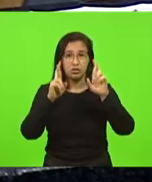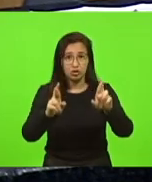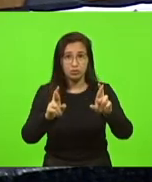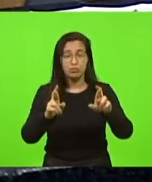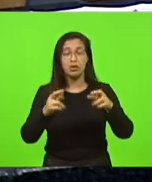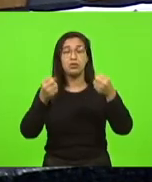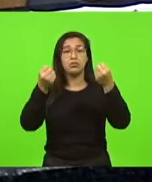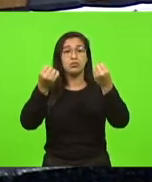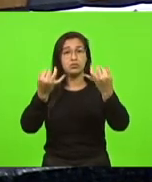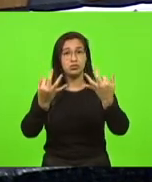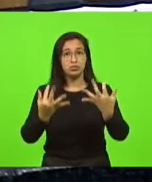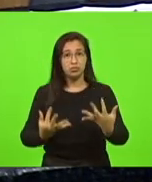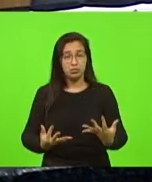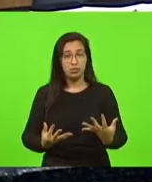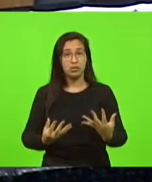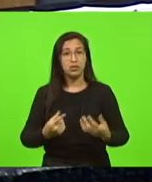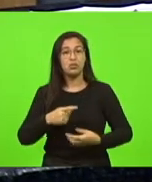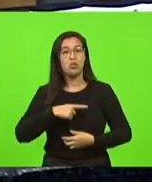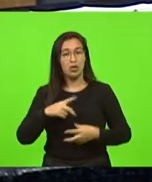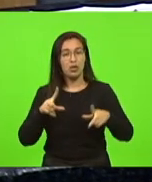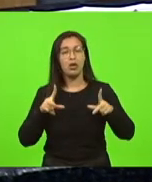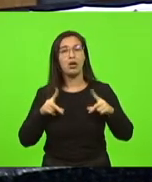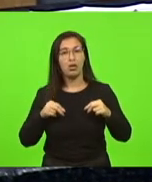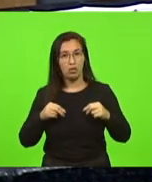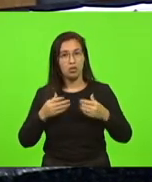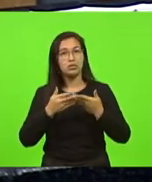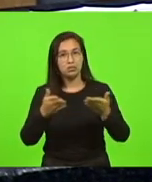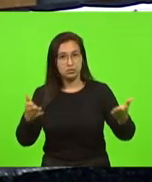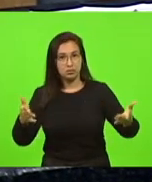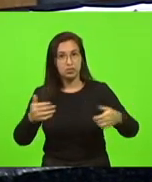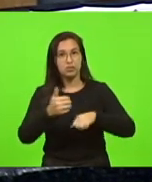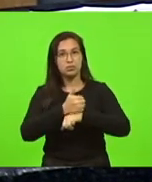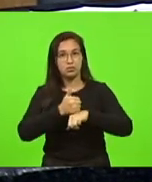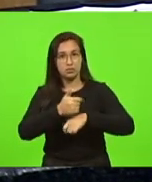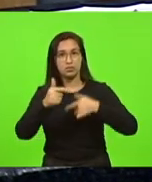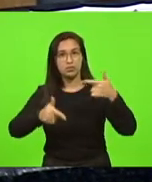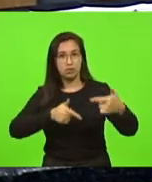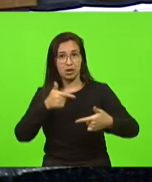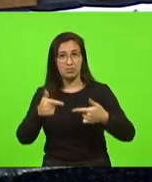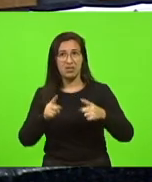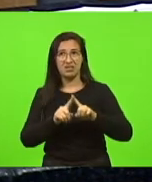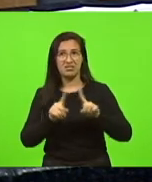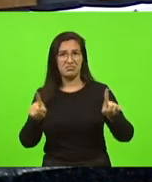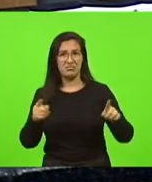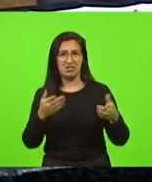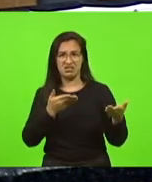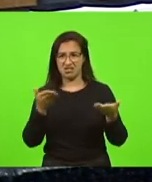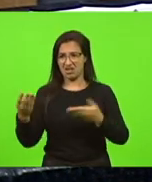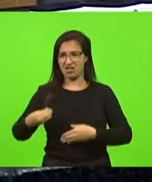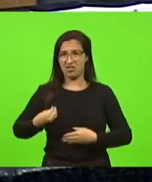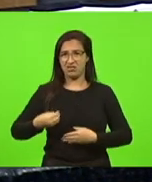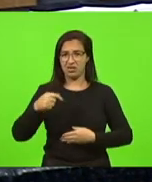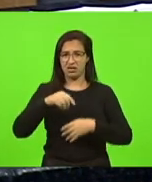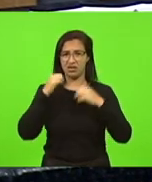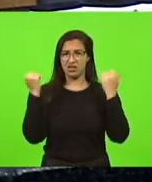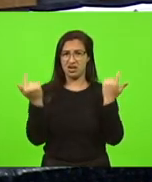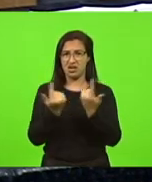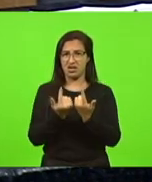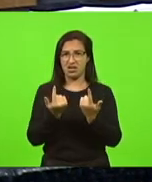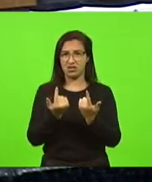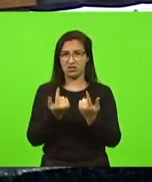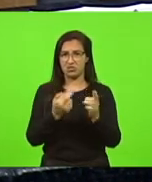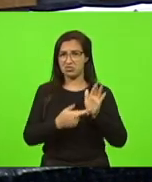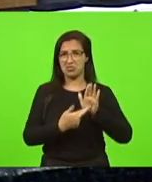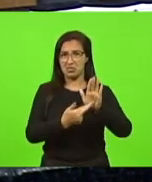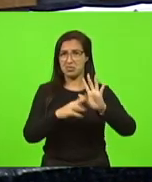dizendo que eu tenho reconhecimento pelos profissionais. Agora, a esses que estão aqui, que eu tenho certeza que não represento a